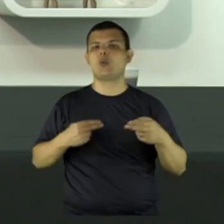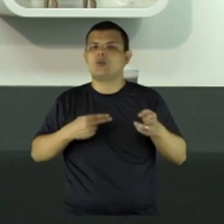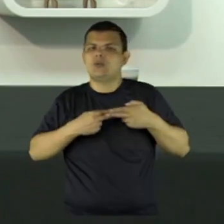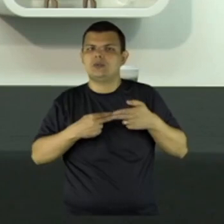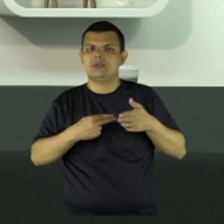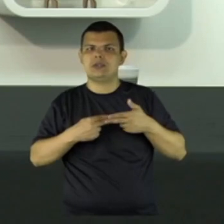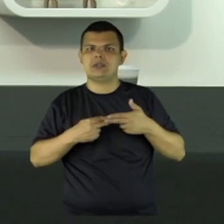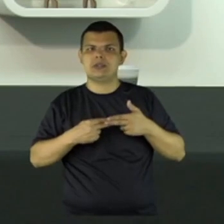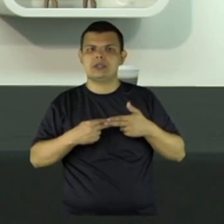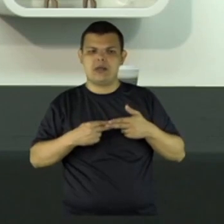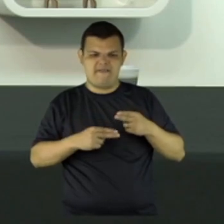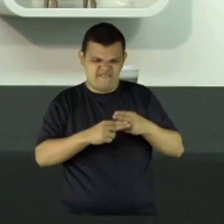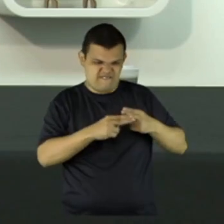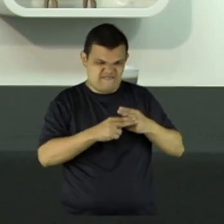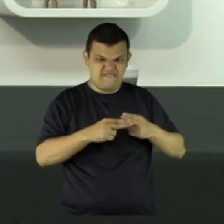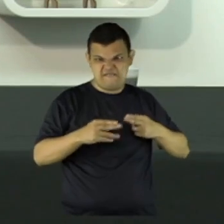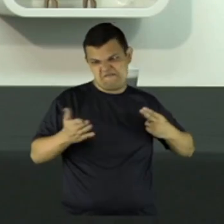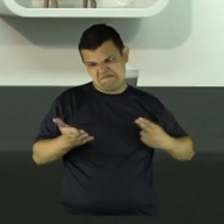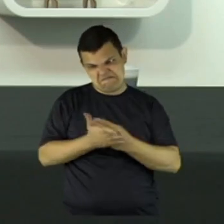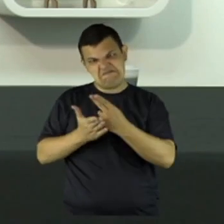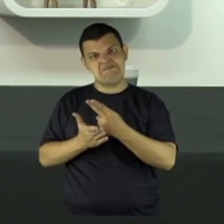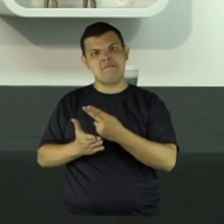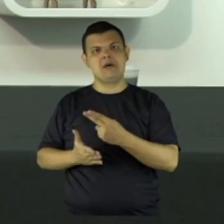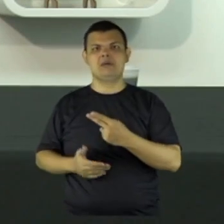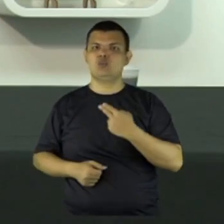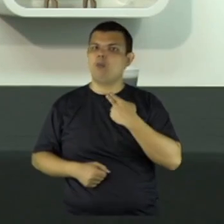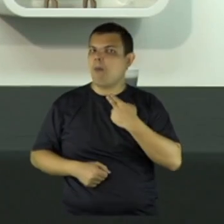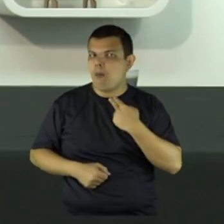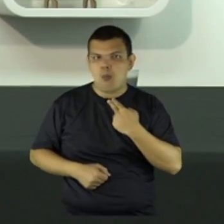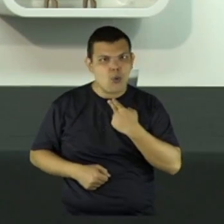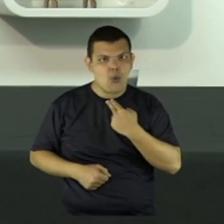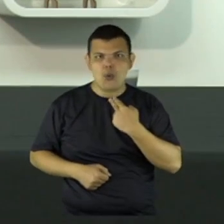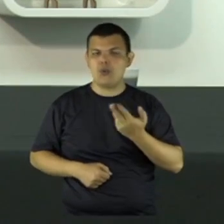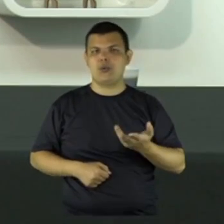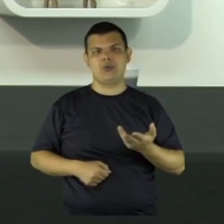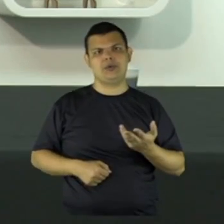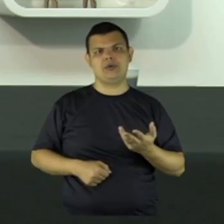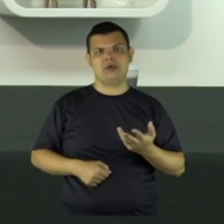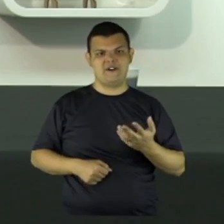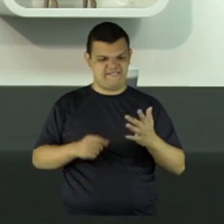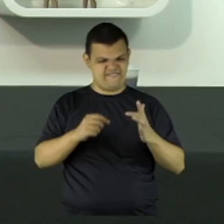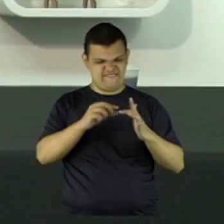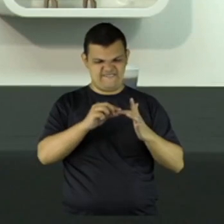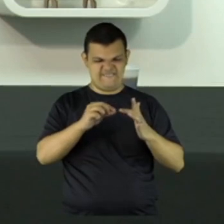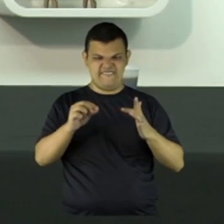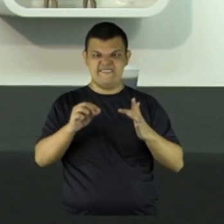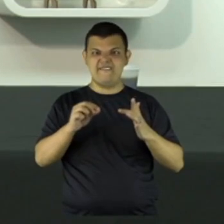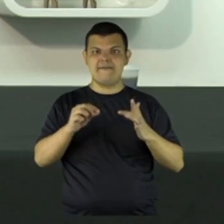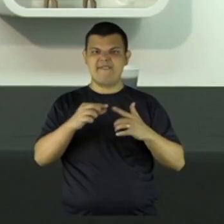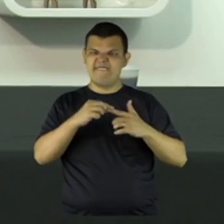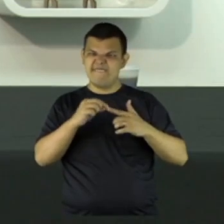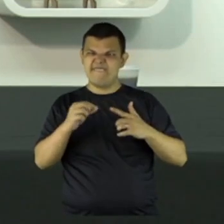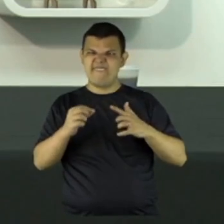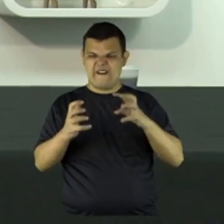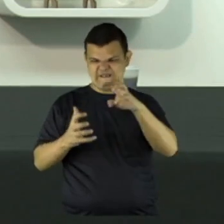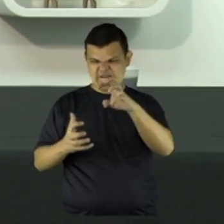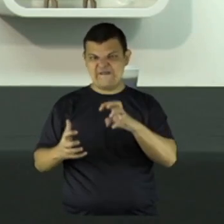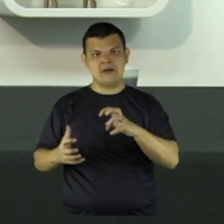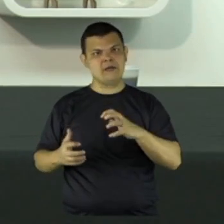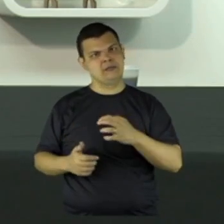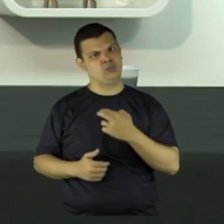utilizar objetos cortantes para atingir a pessoa, não pode utilizar a unha, não pode utilizar